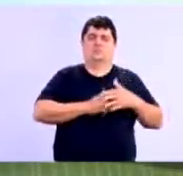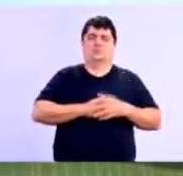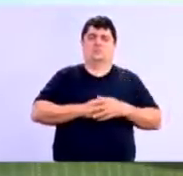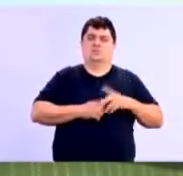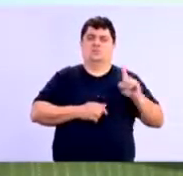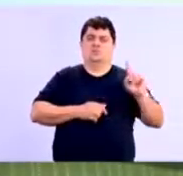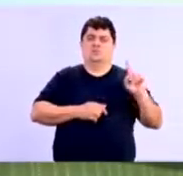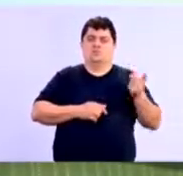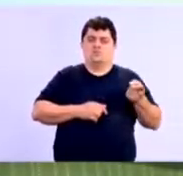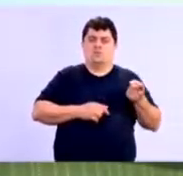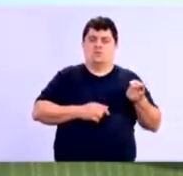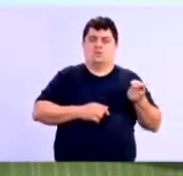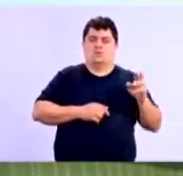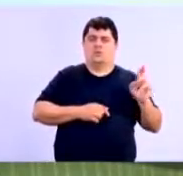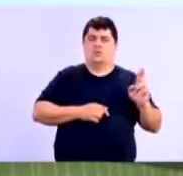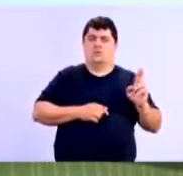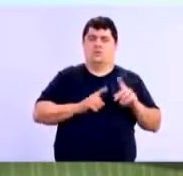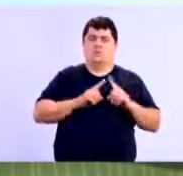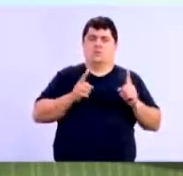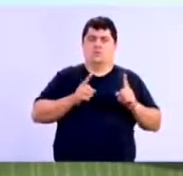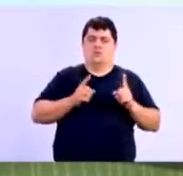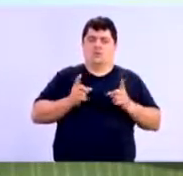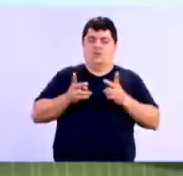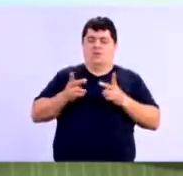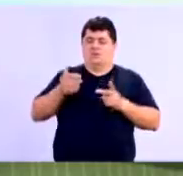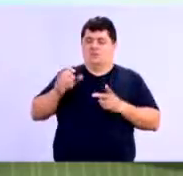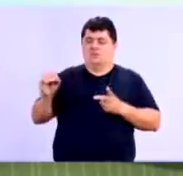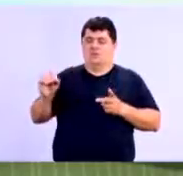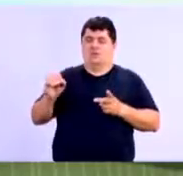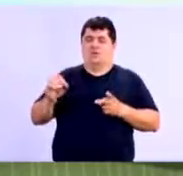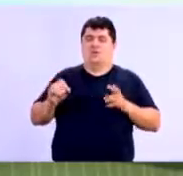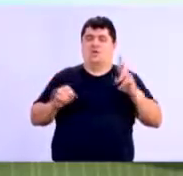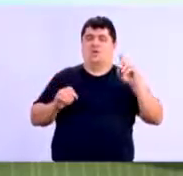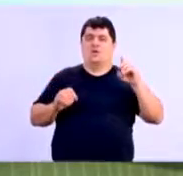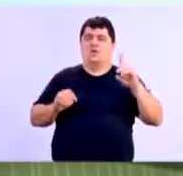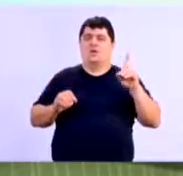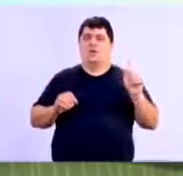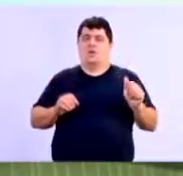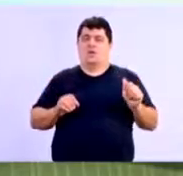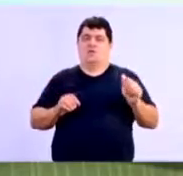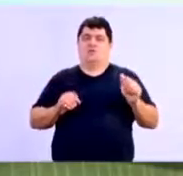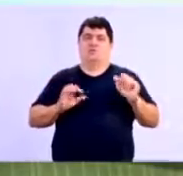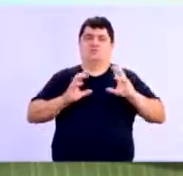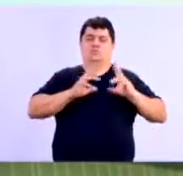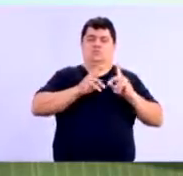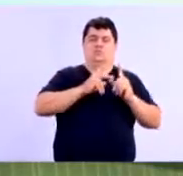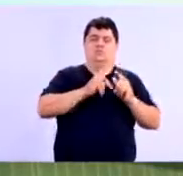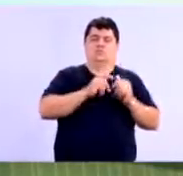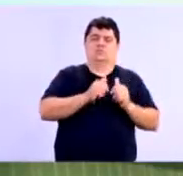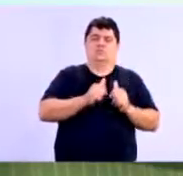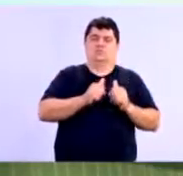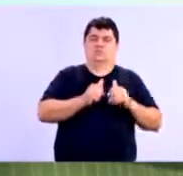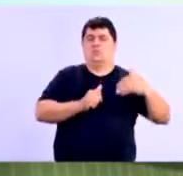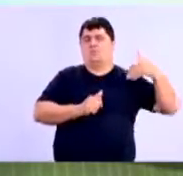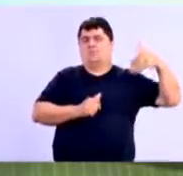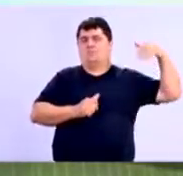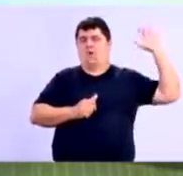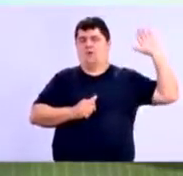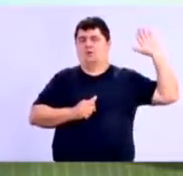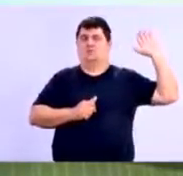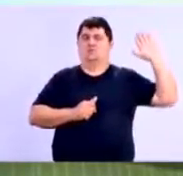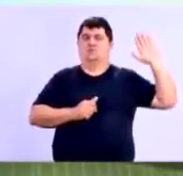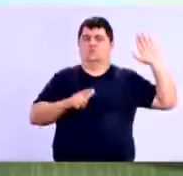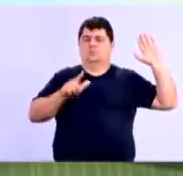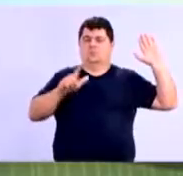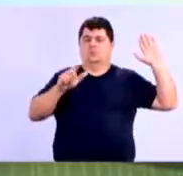produto R$1 por unidade, mas ela vende 100 unidades. Qual que é a renda dela total? Vai ter uma rentabilidade muito maior. Então o lucro